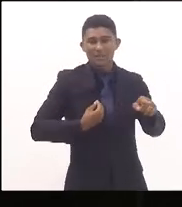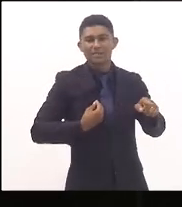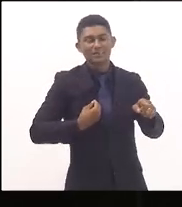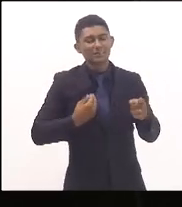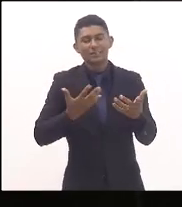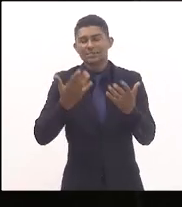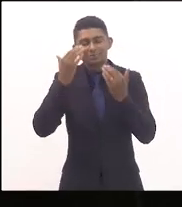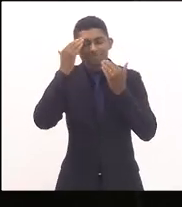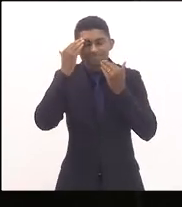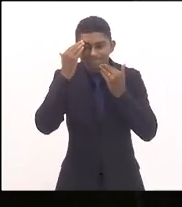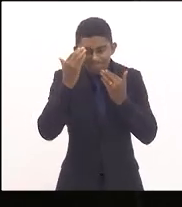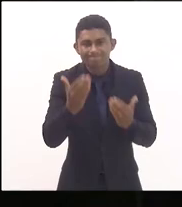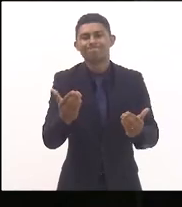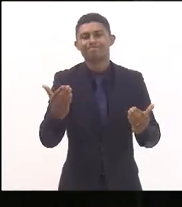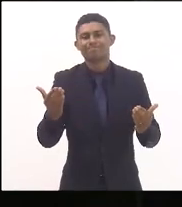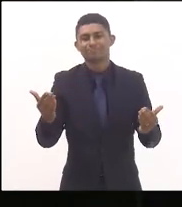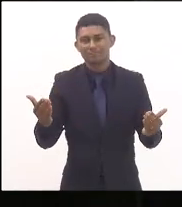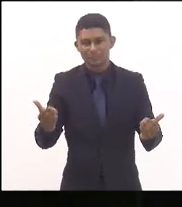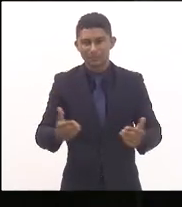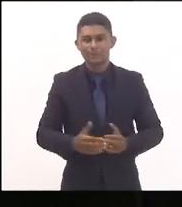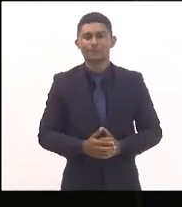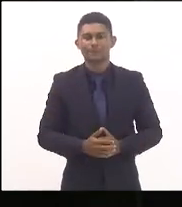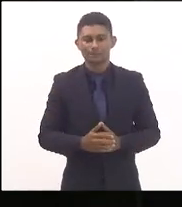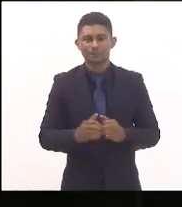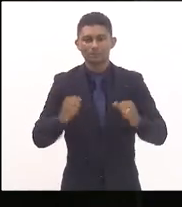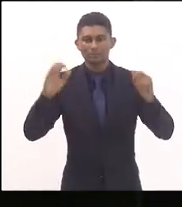palavras muito obrigada